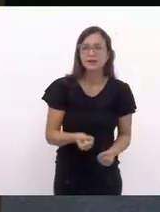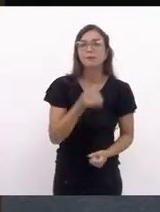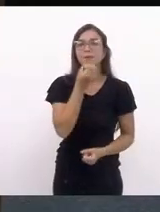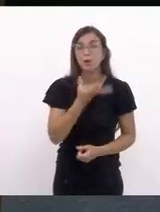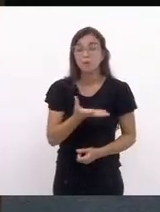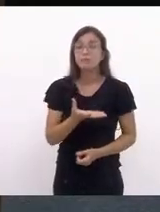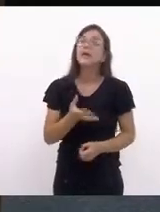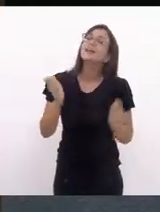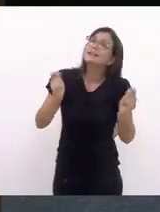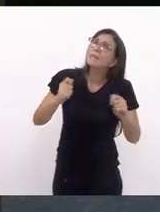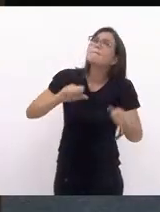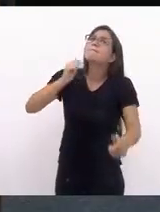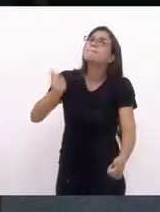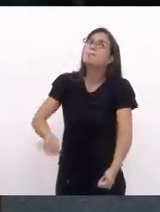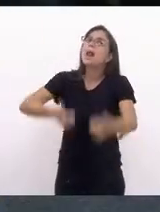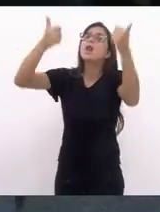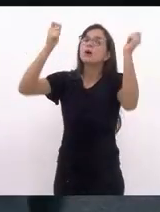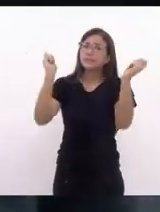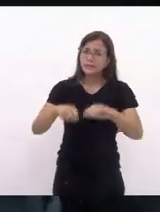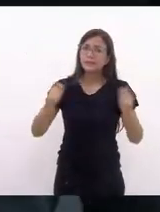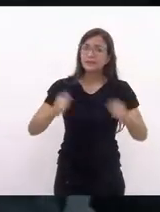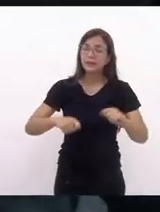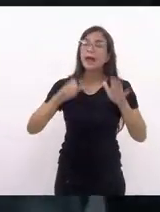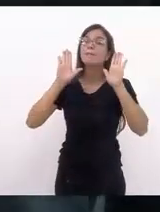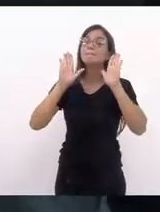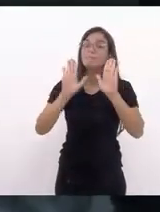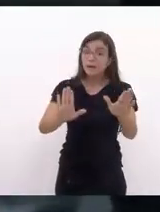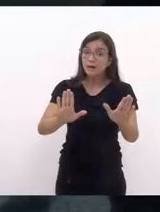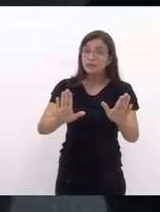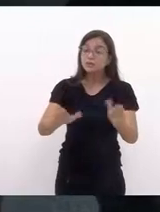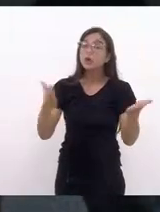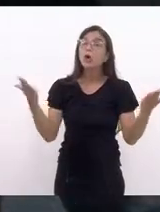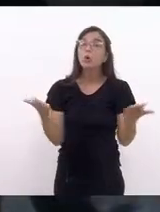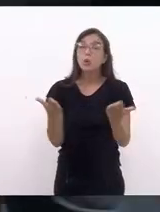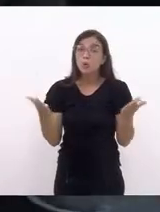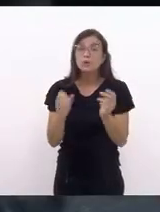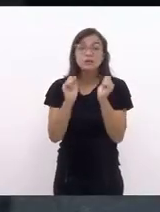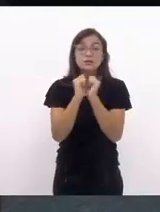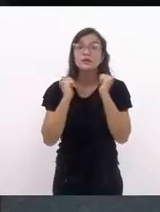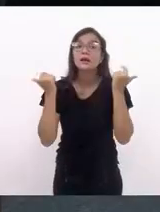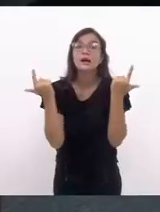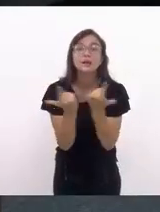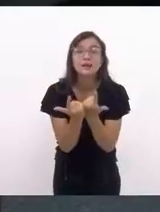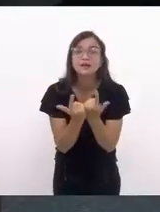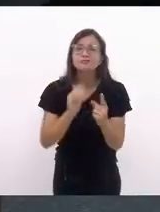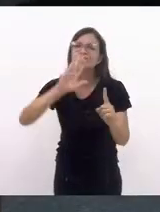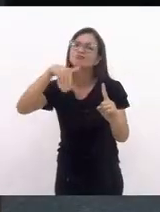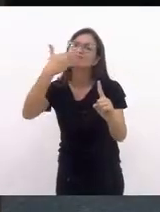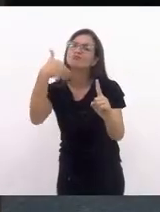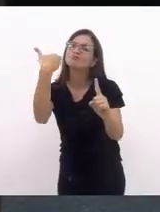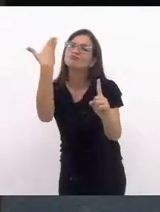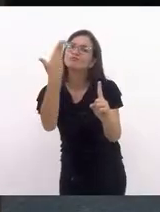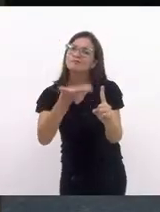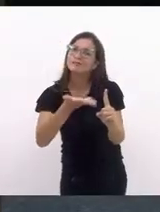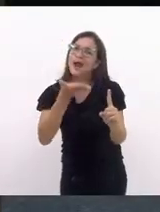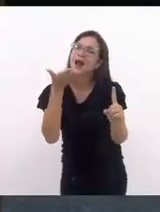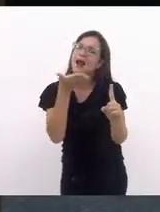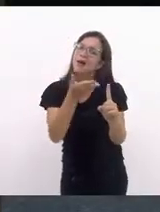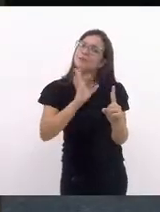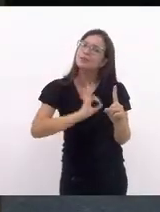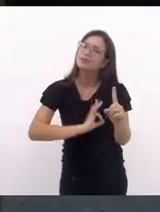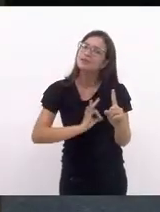melhorias ainda precisam ser feitas mas sem dúvida alguma hoje alerj faz uma grande homenagem entanto os policiais